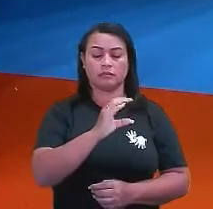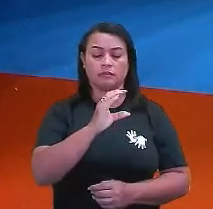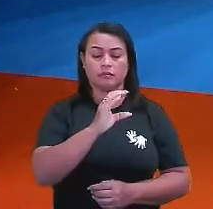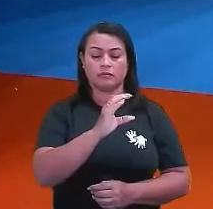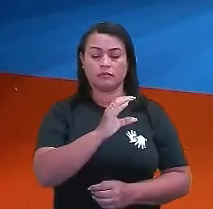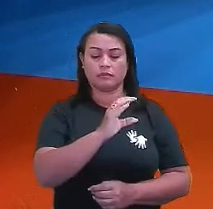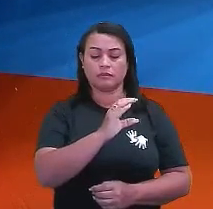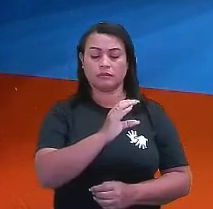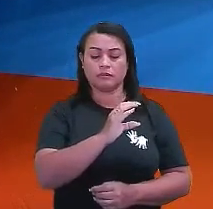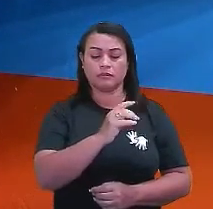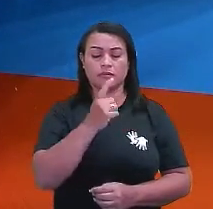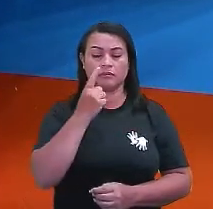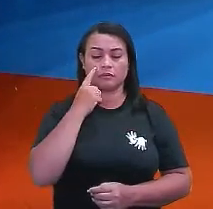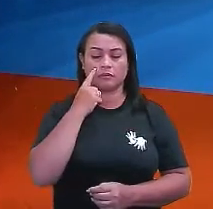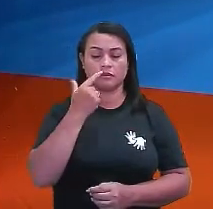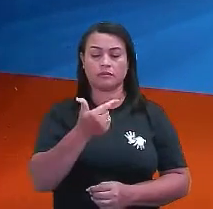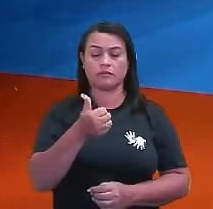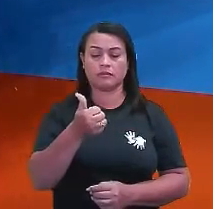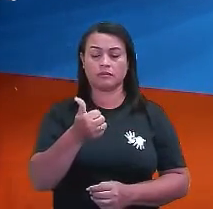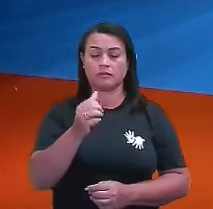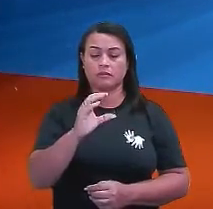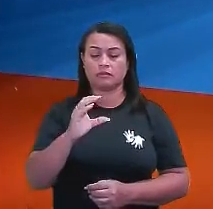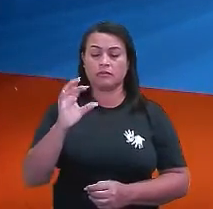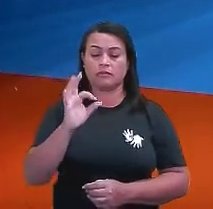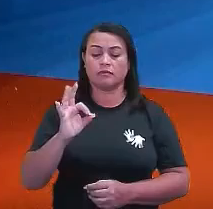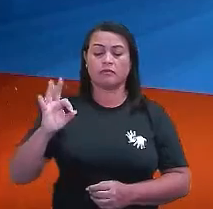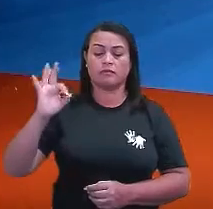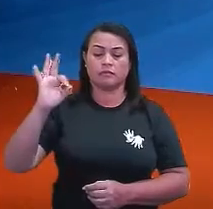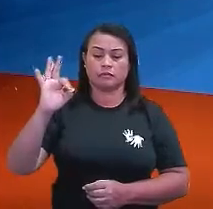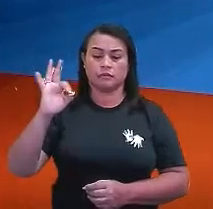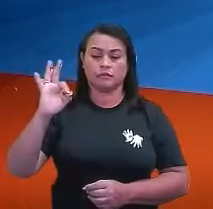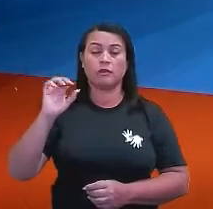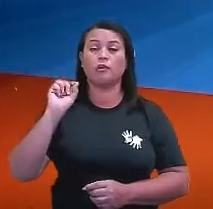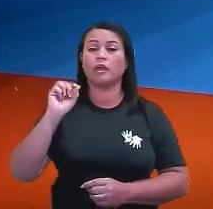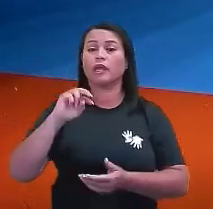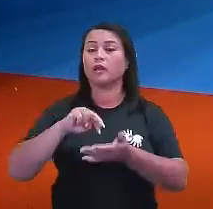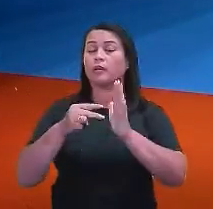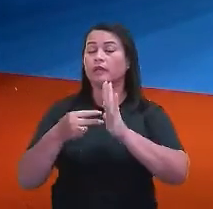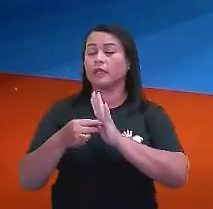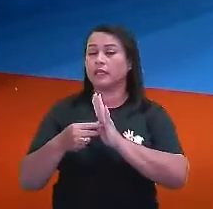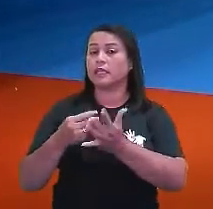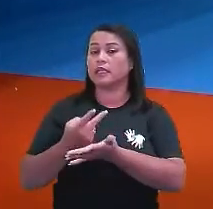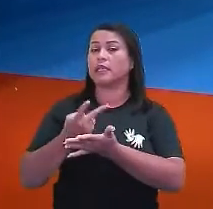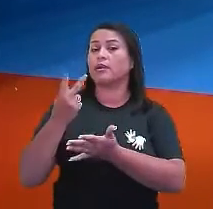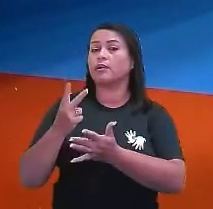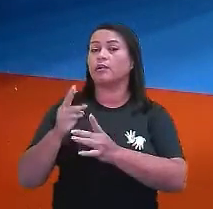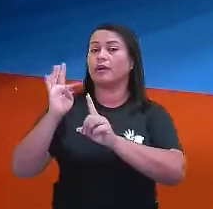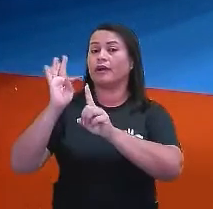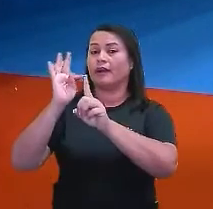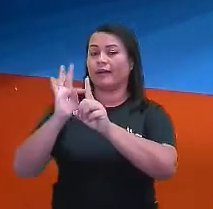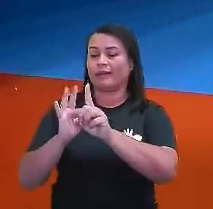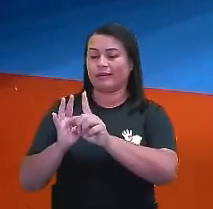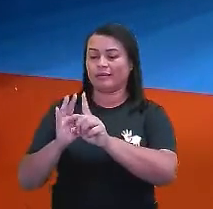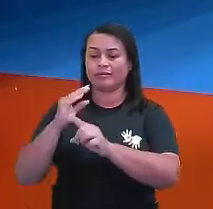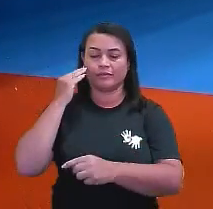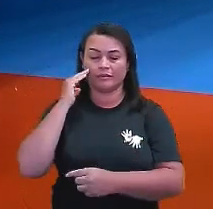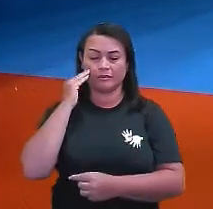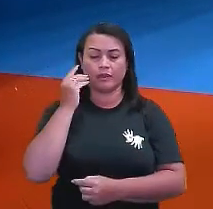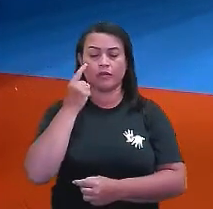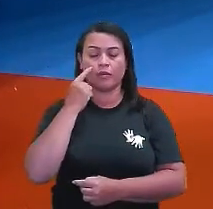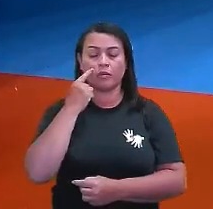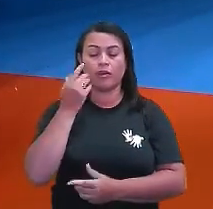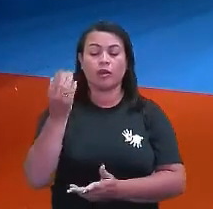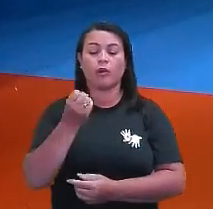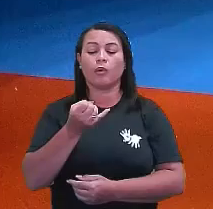final 21 graus Celsius. Então, caiu, não foi? De 34 para 21. Vamos ver